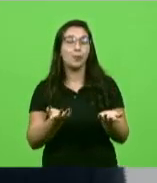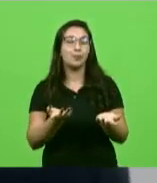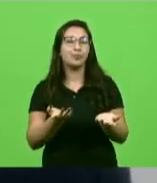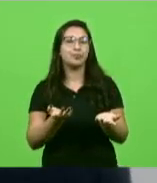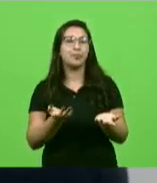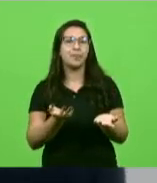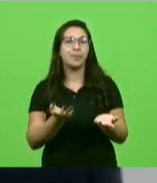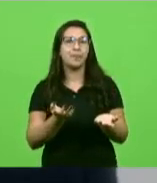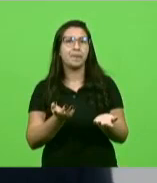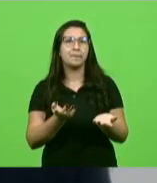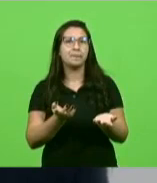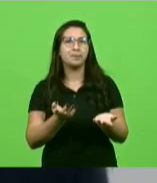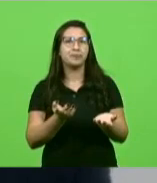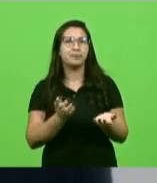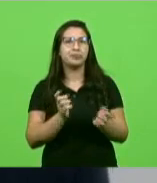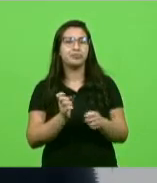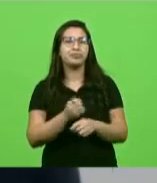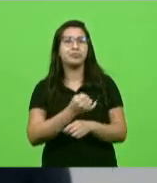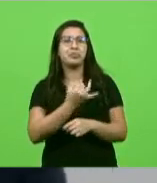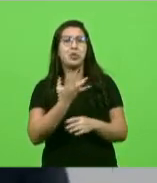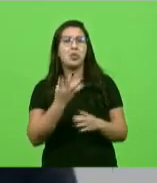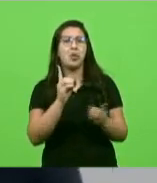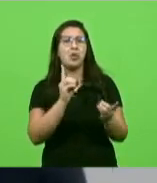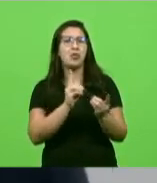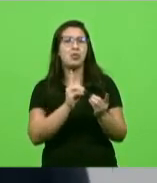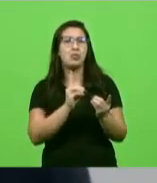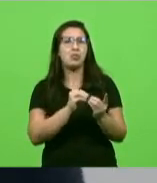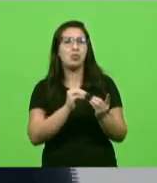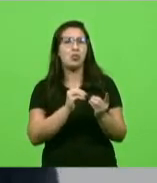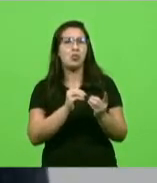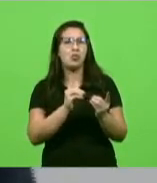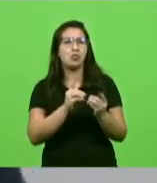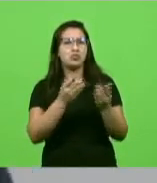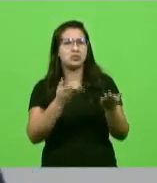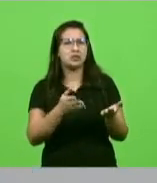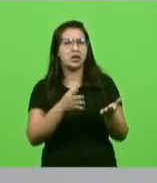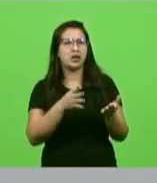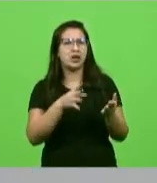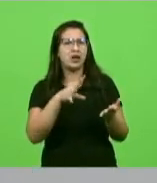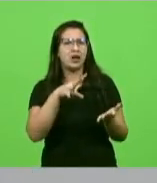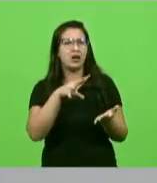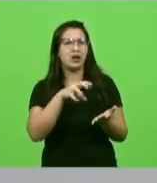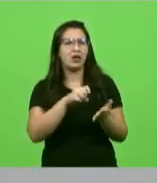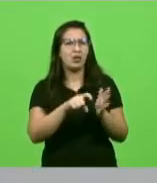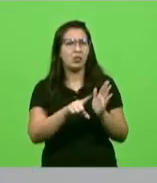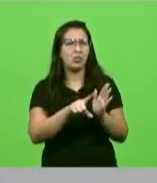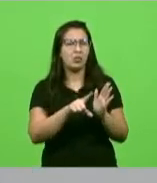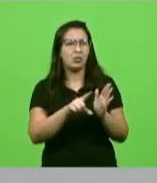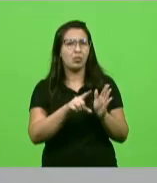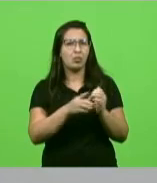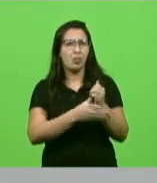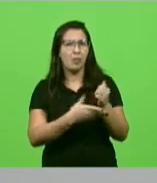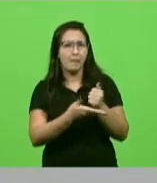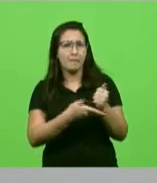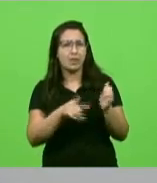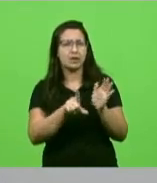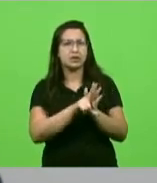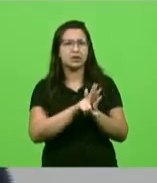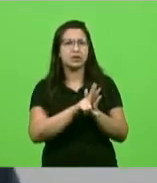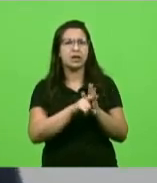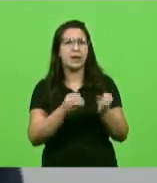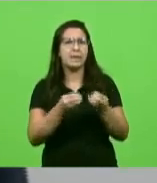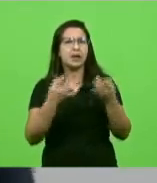qual valia dessa consulta formal. Não me atrevo a responder nesse momento, porém ela vem apenas a